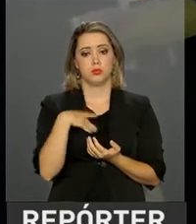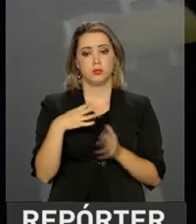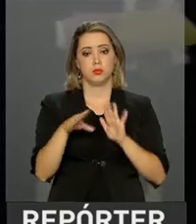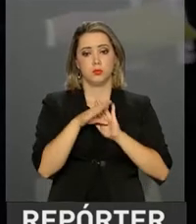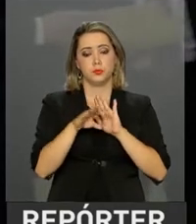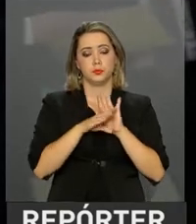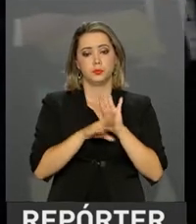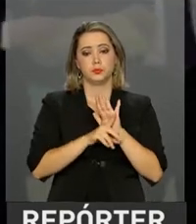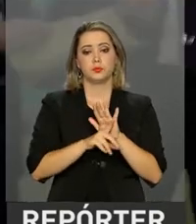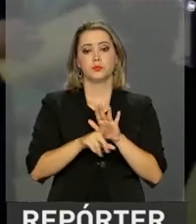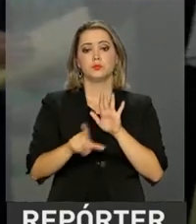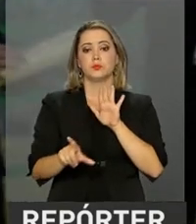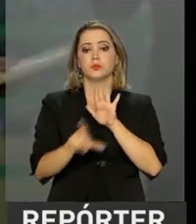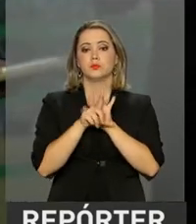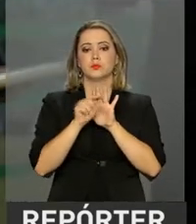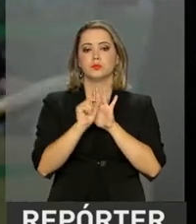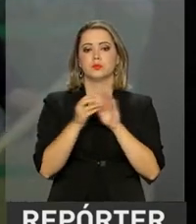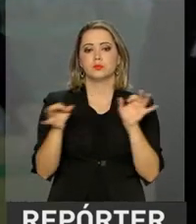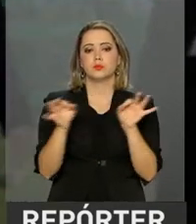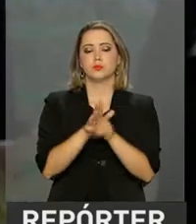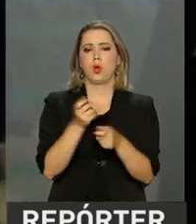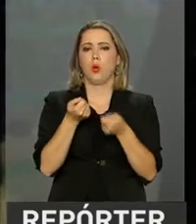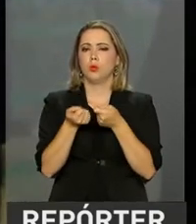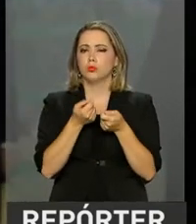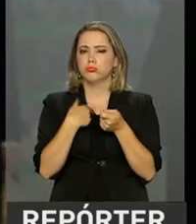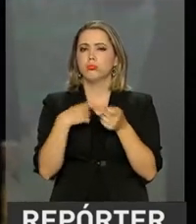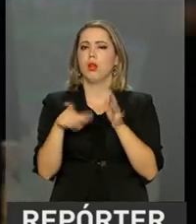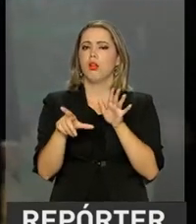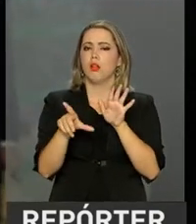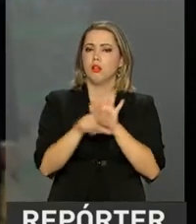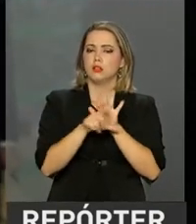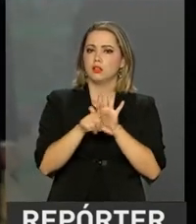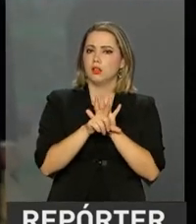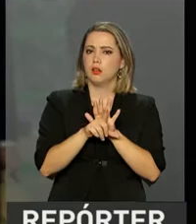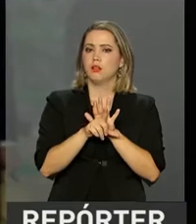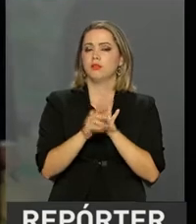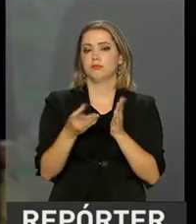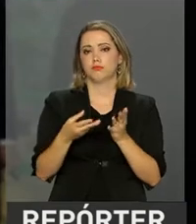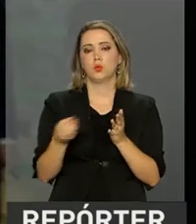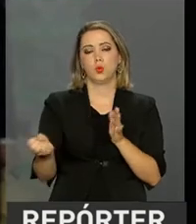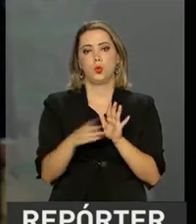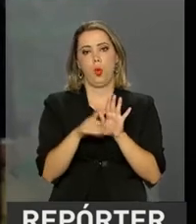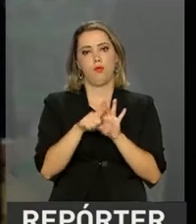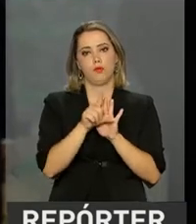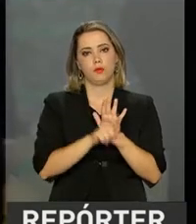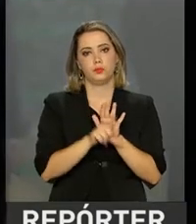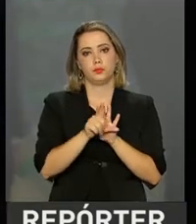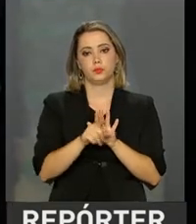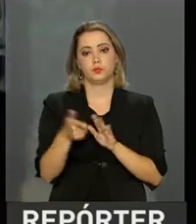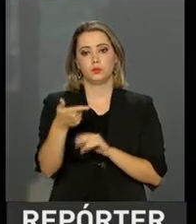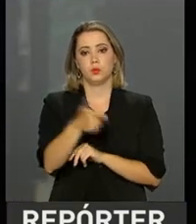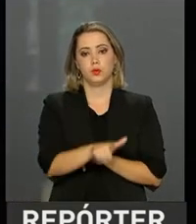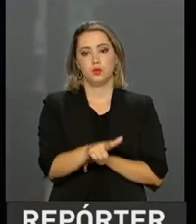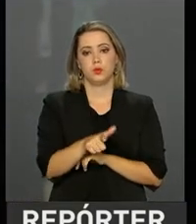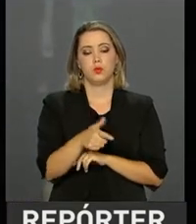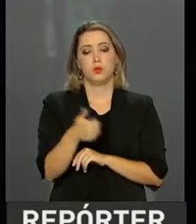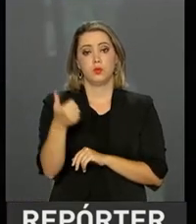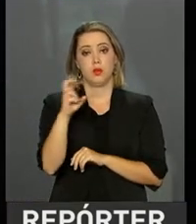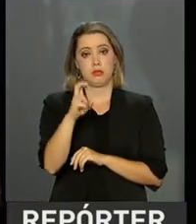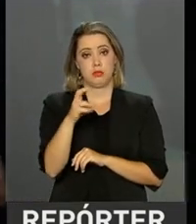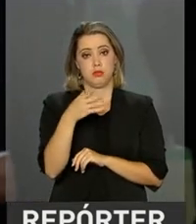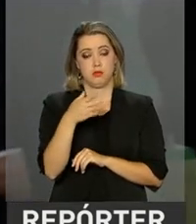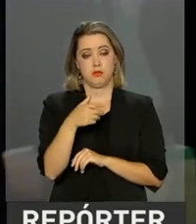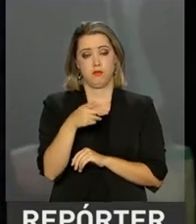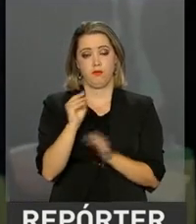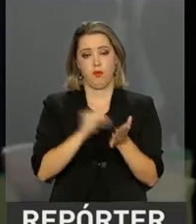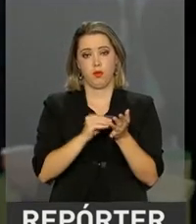projeto de lei de reforma trabalhista acaba regulamentando o home office. Um outro ponto que eu não falei na edição das 15 horas